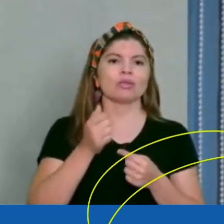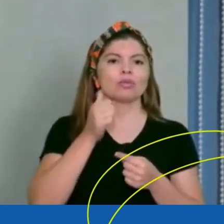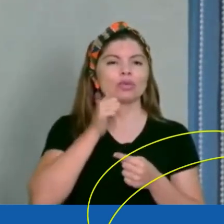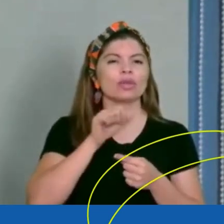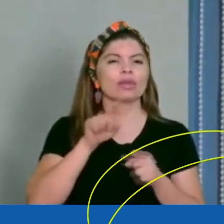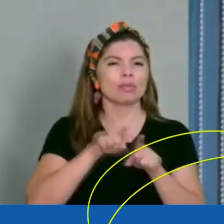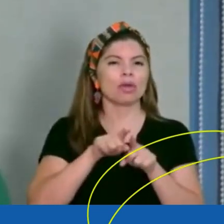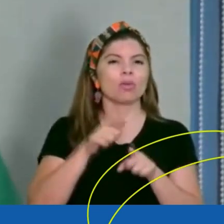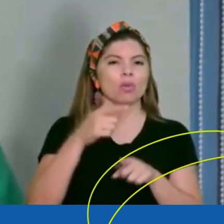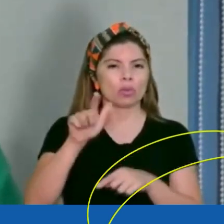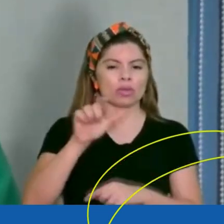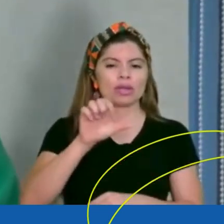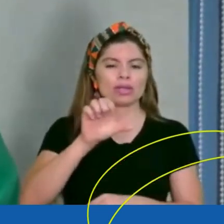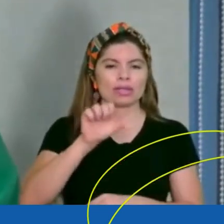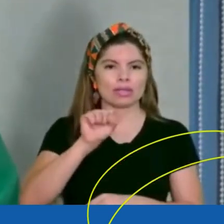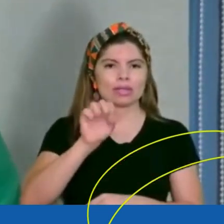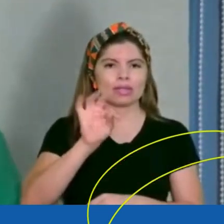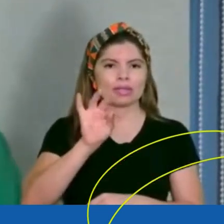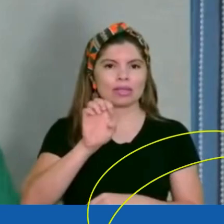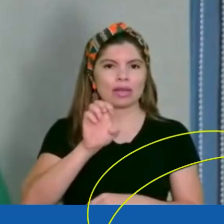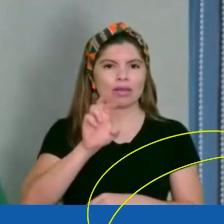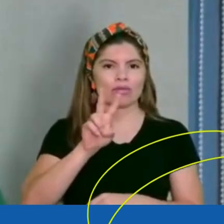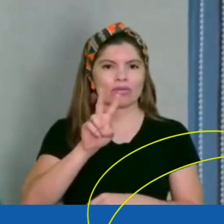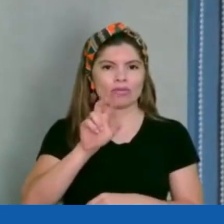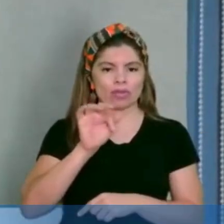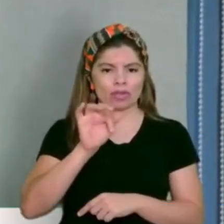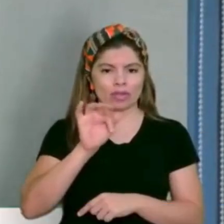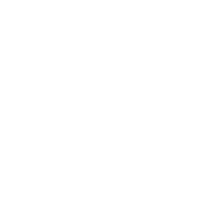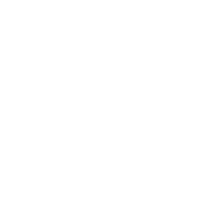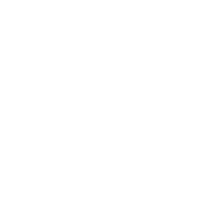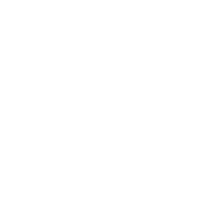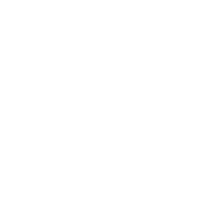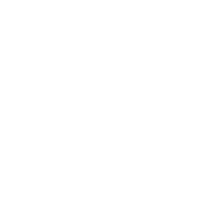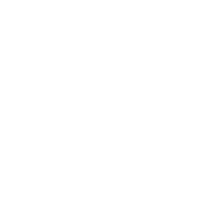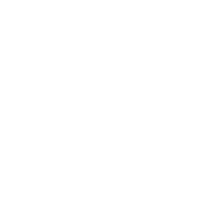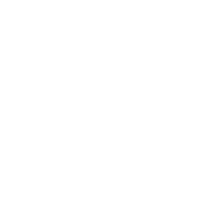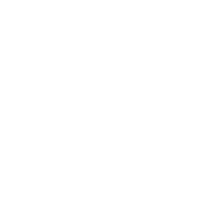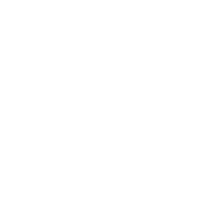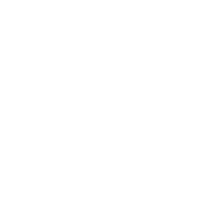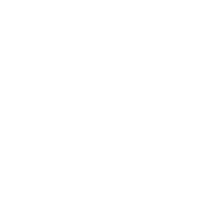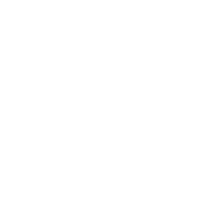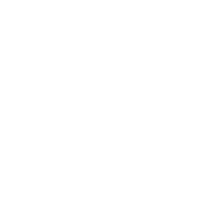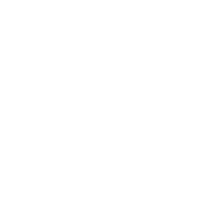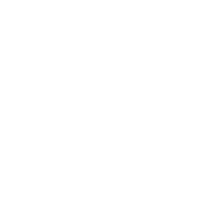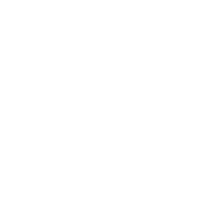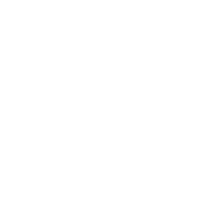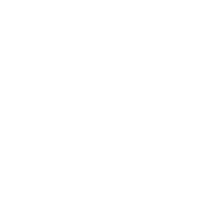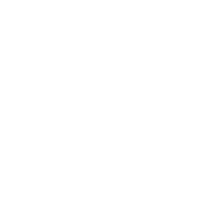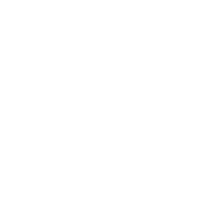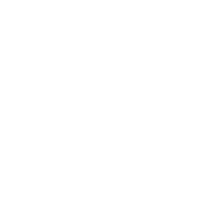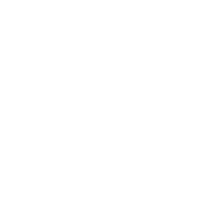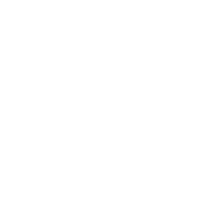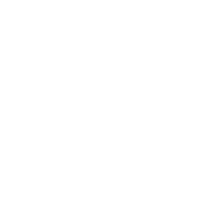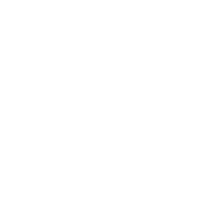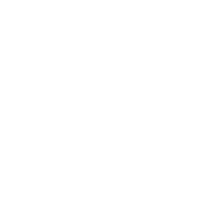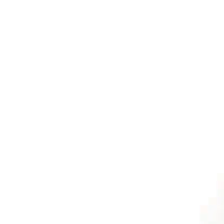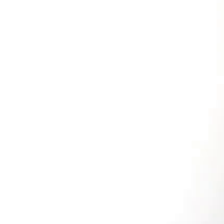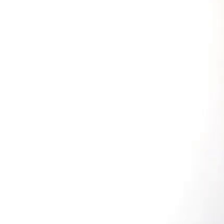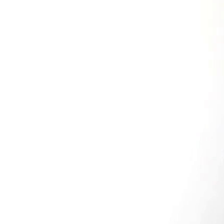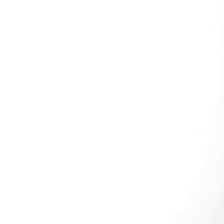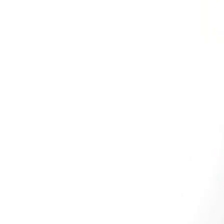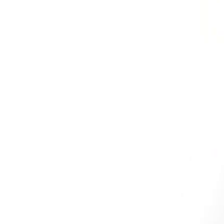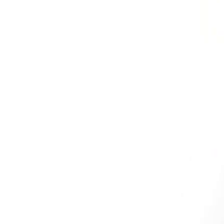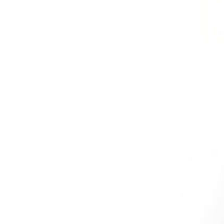Então, Renata da Silva Barreiro, vereadora com assento. Câmara